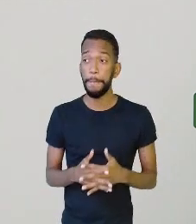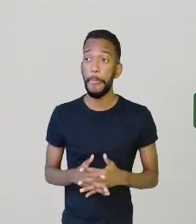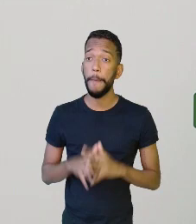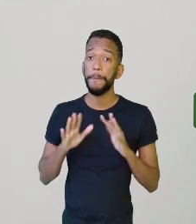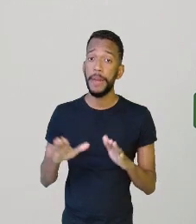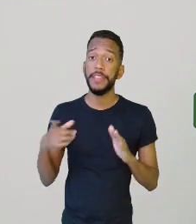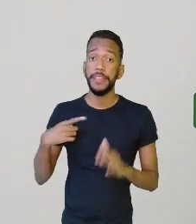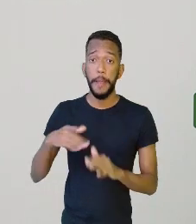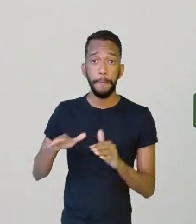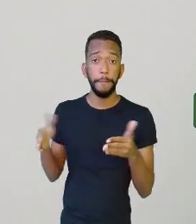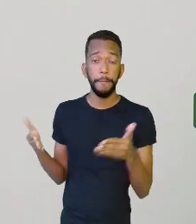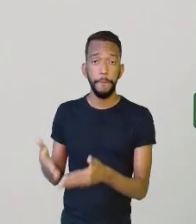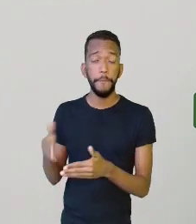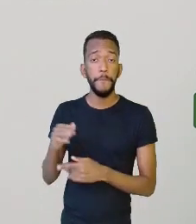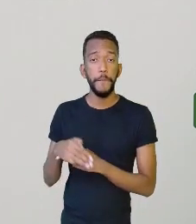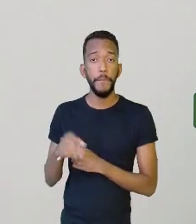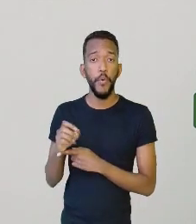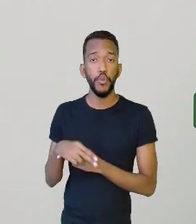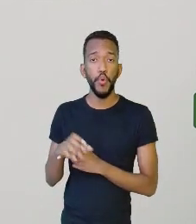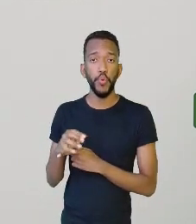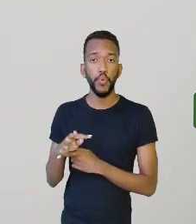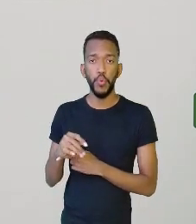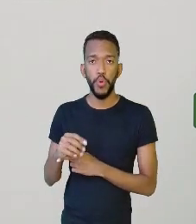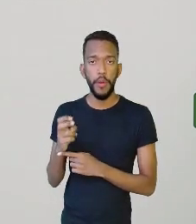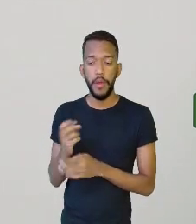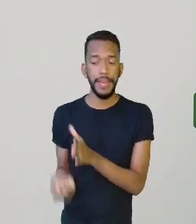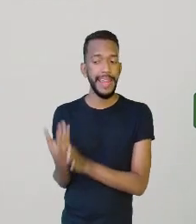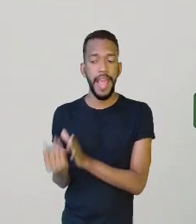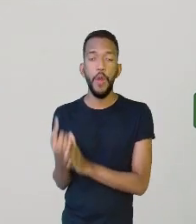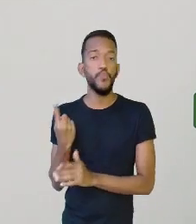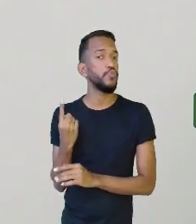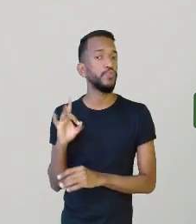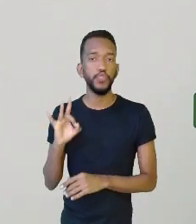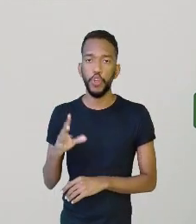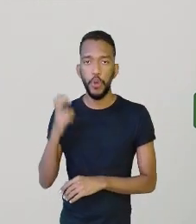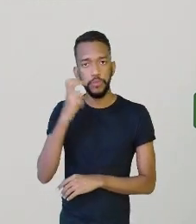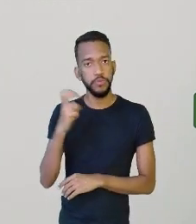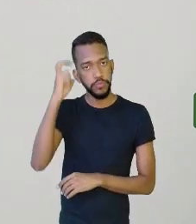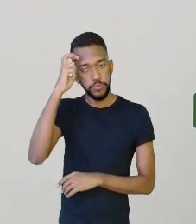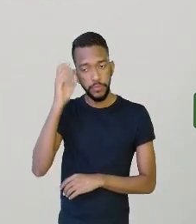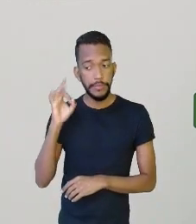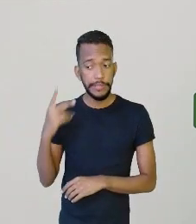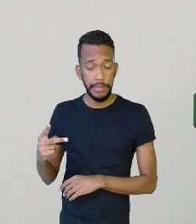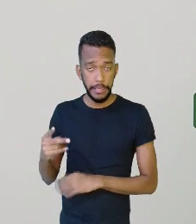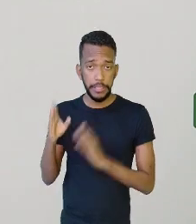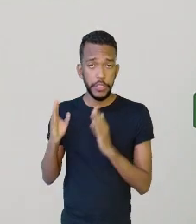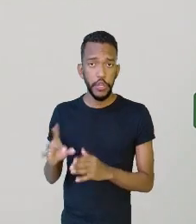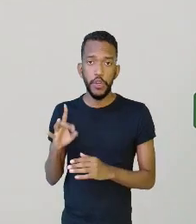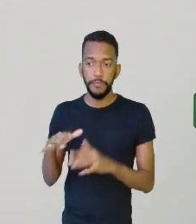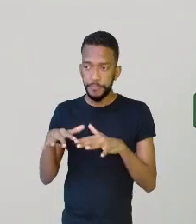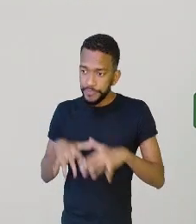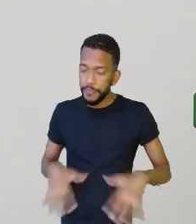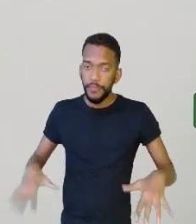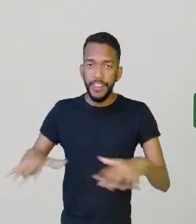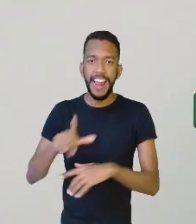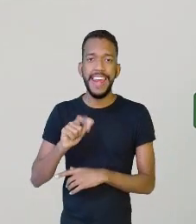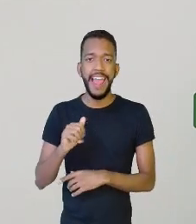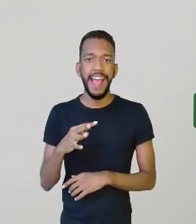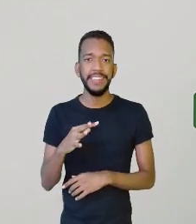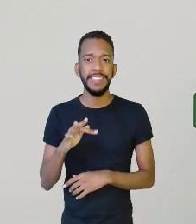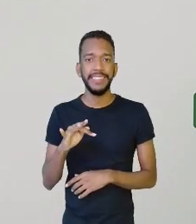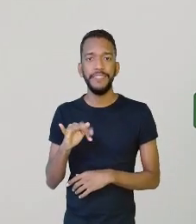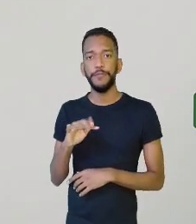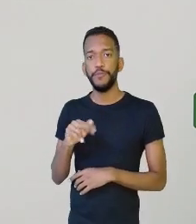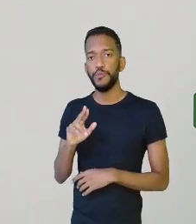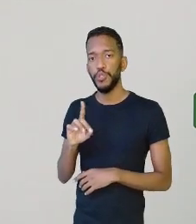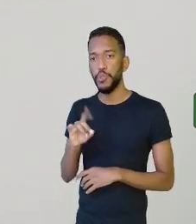a monocultura, estou produzindo uma coisa só, estou produzindo açúcar, o latifúndio, regiões, a terra onde isso